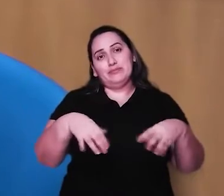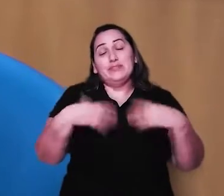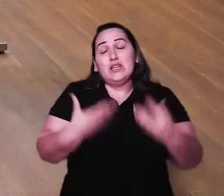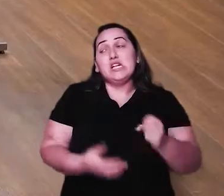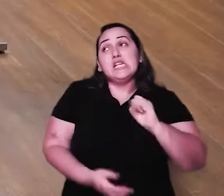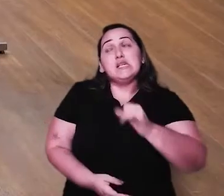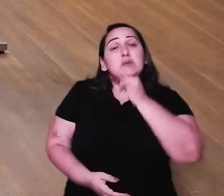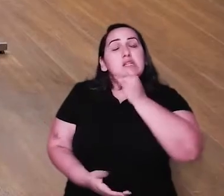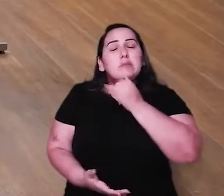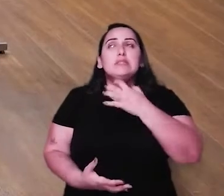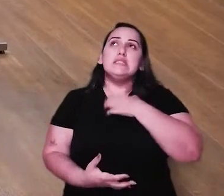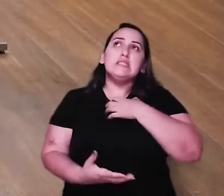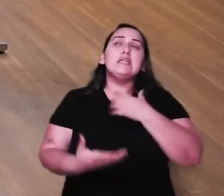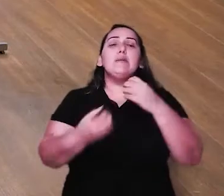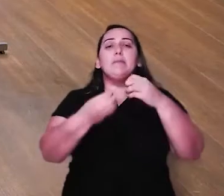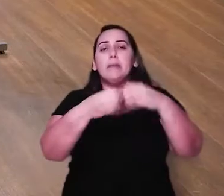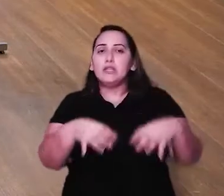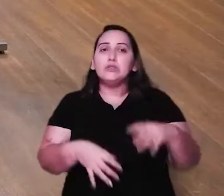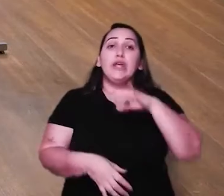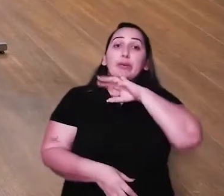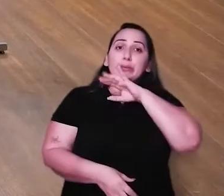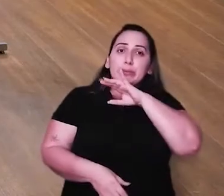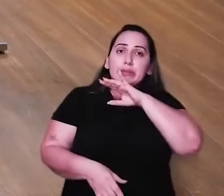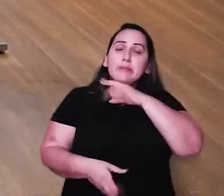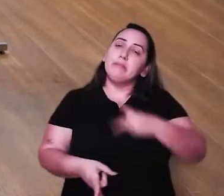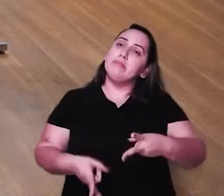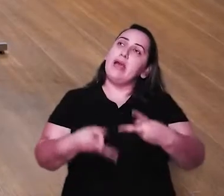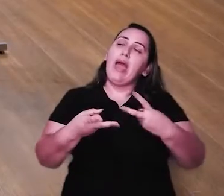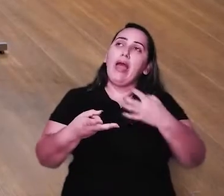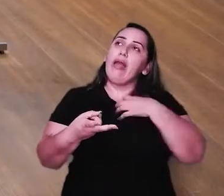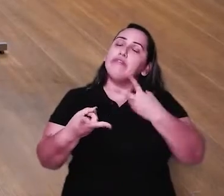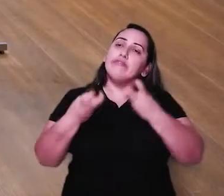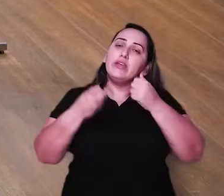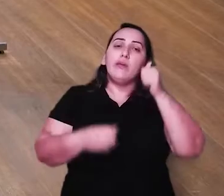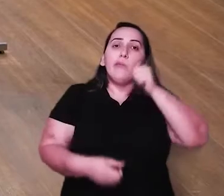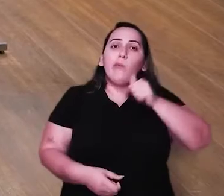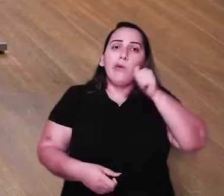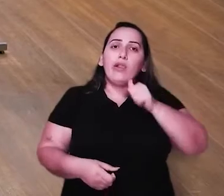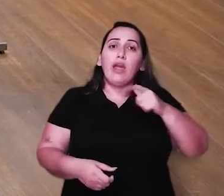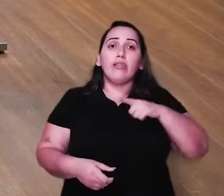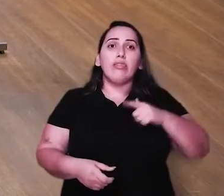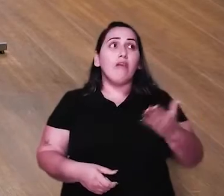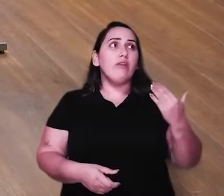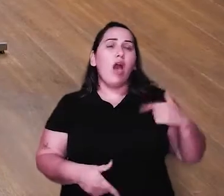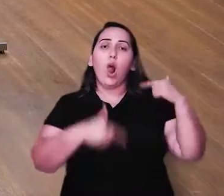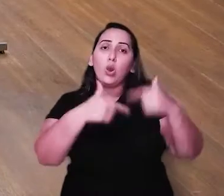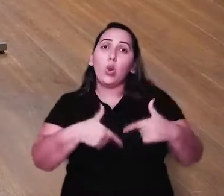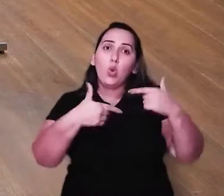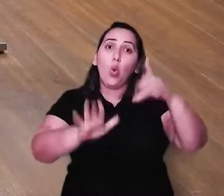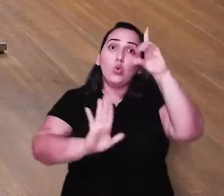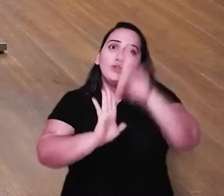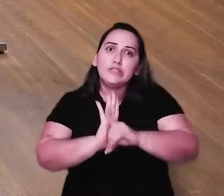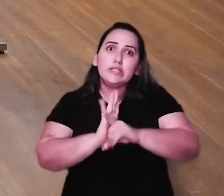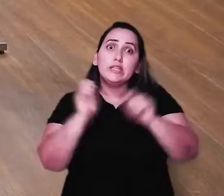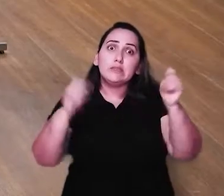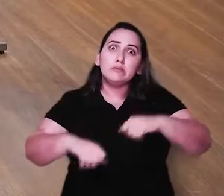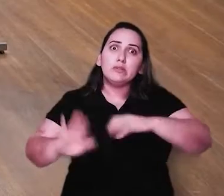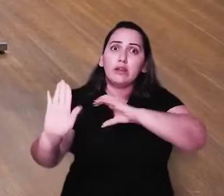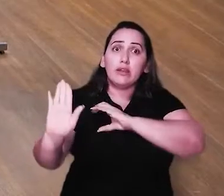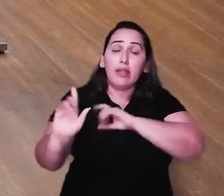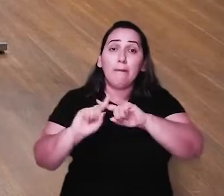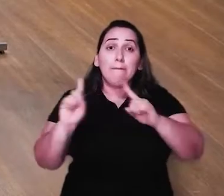Então, se por um lado foi doloroso ver que mulheres que conquistaram nas urnas o direito a um